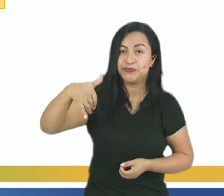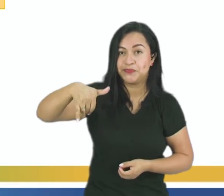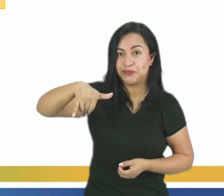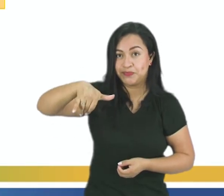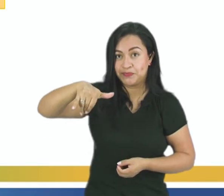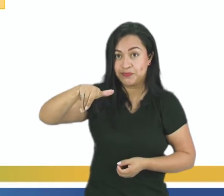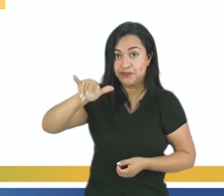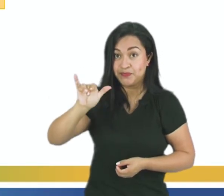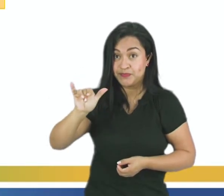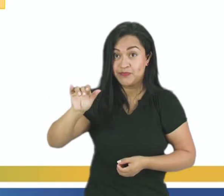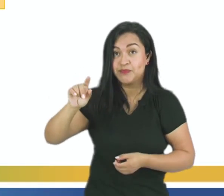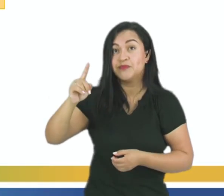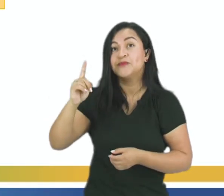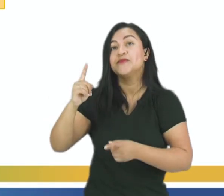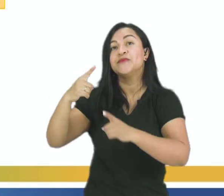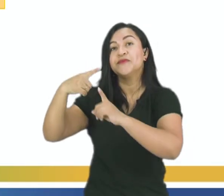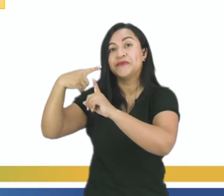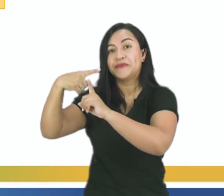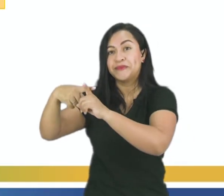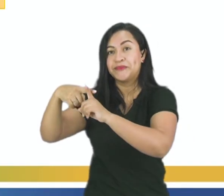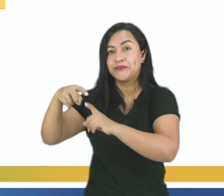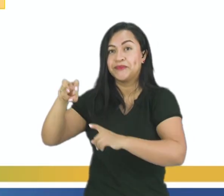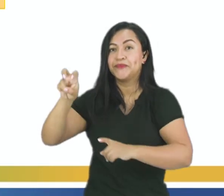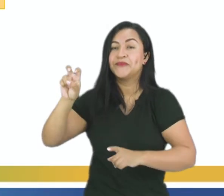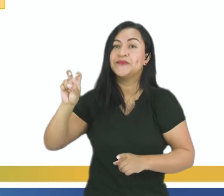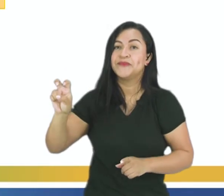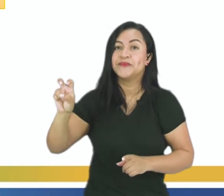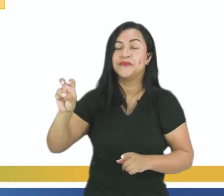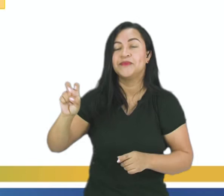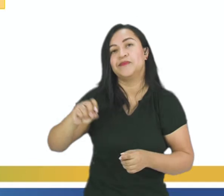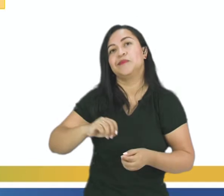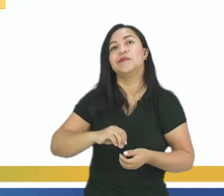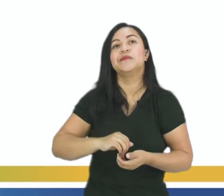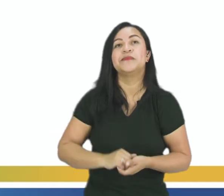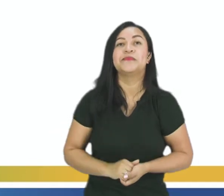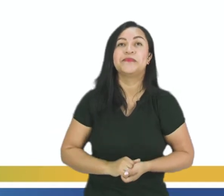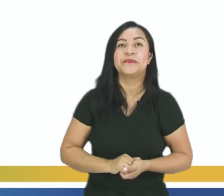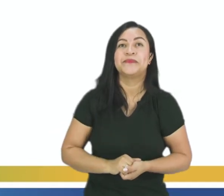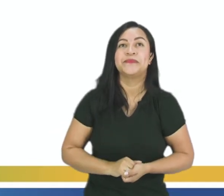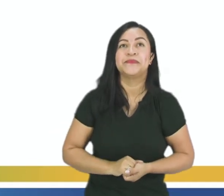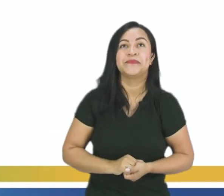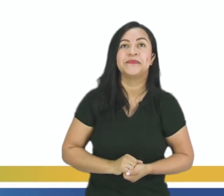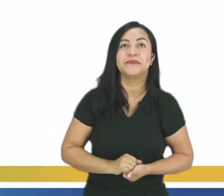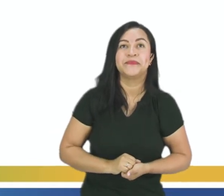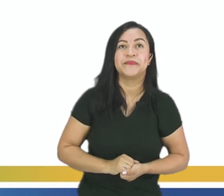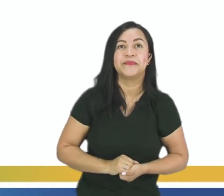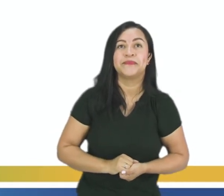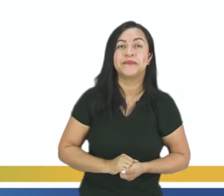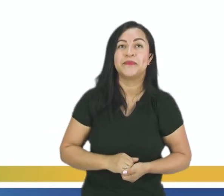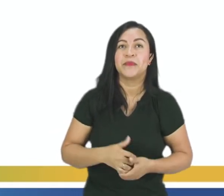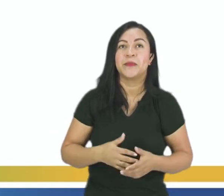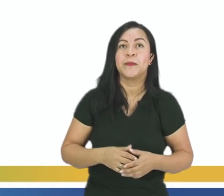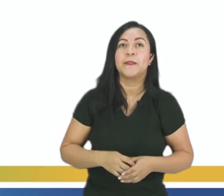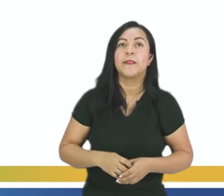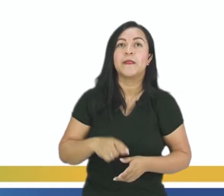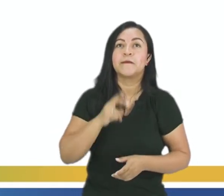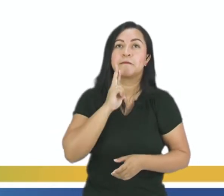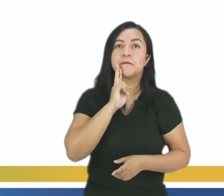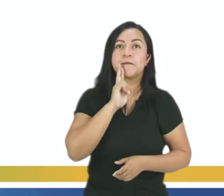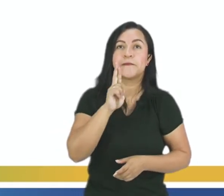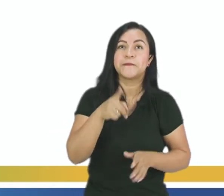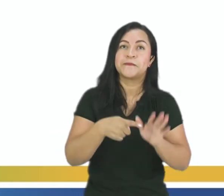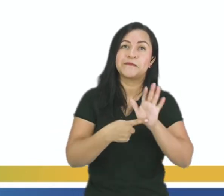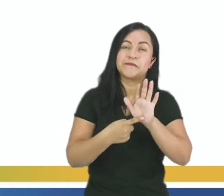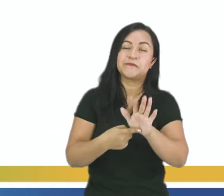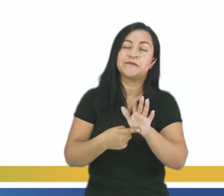igual ao valor de um estojo, que é representado pela incógnita y, mais 5. Então, vamos resolver aí a